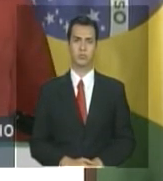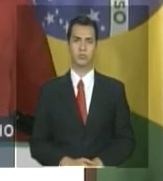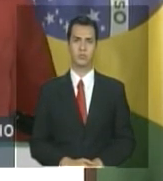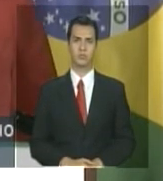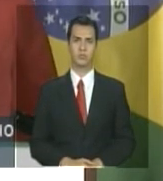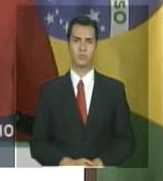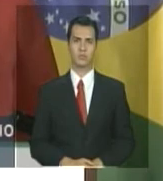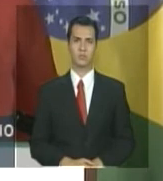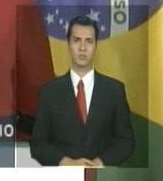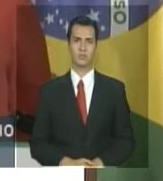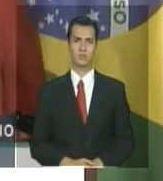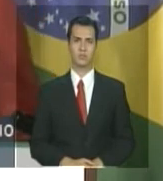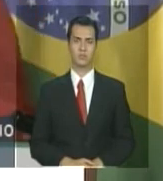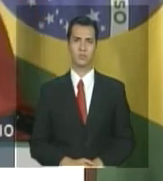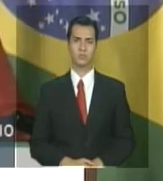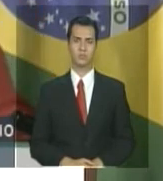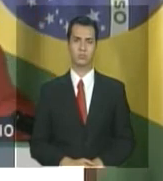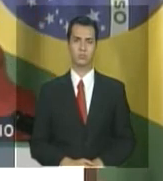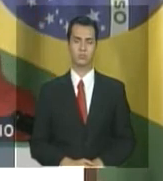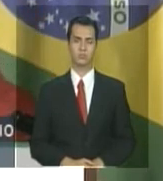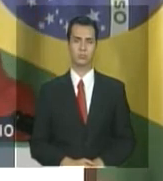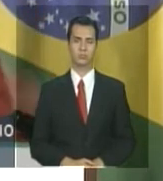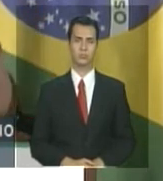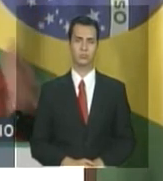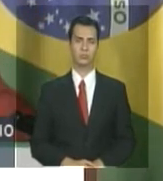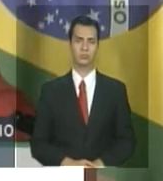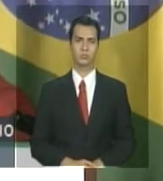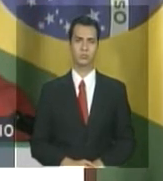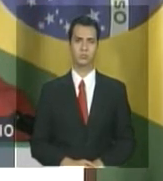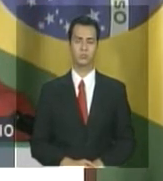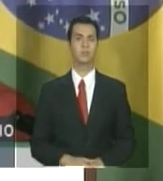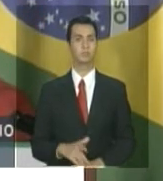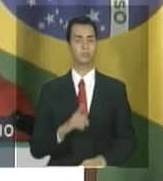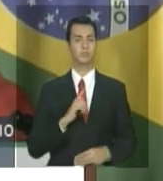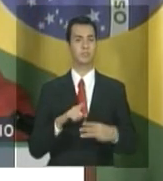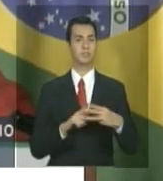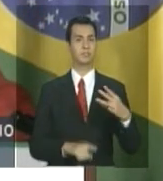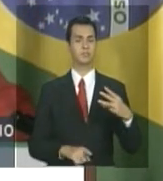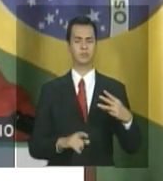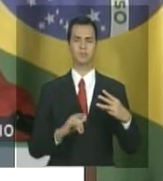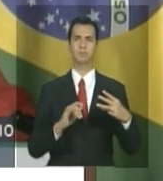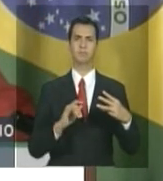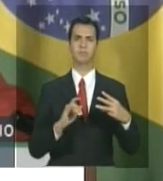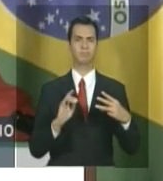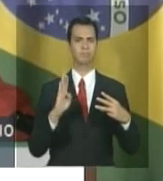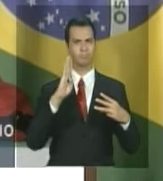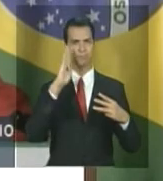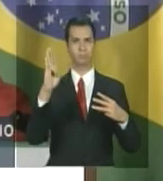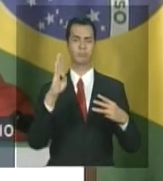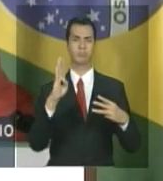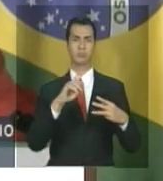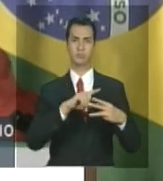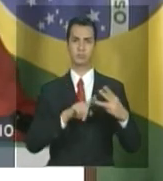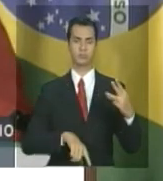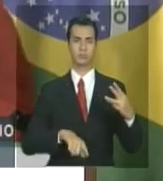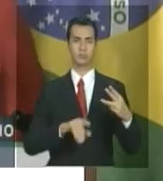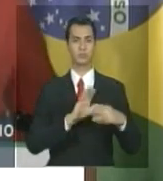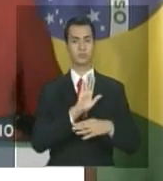fundaram a nação, asseguram esses três fatores, asseguram para os Estados Unidos